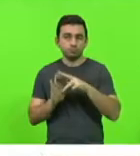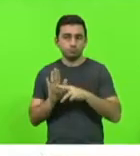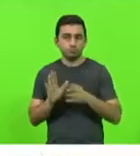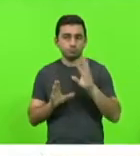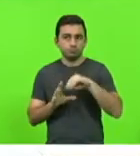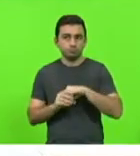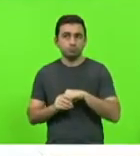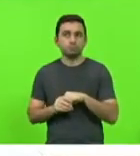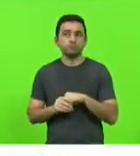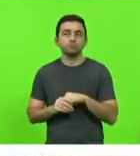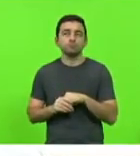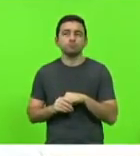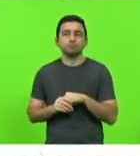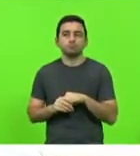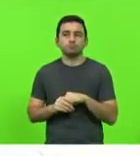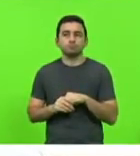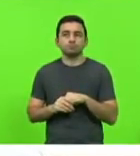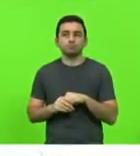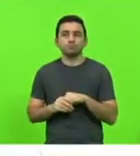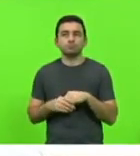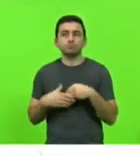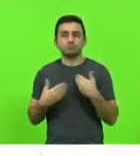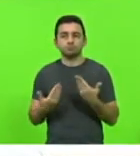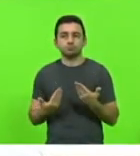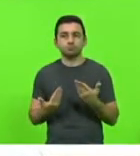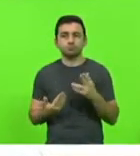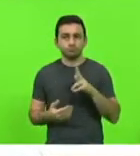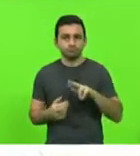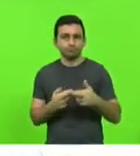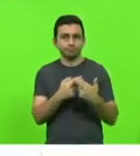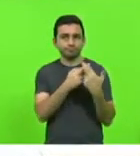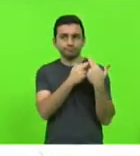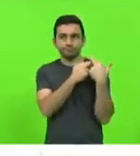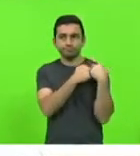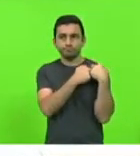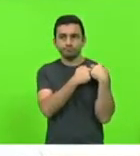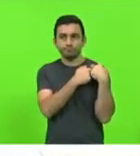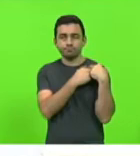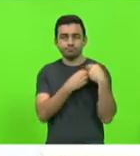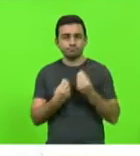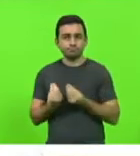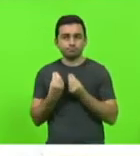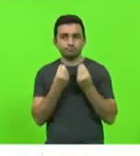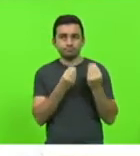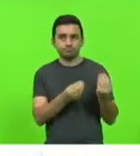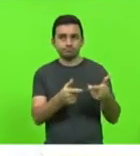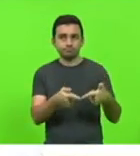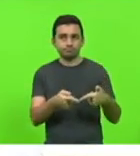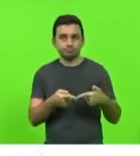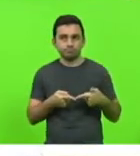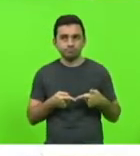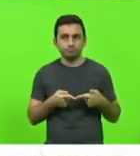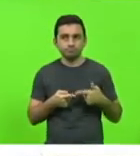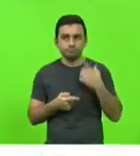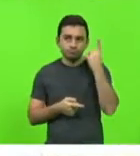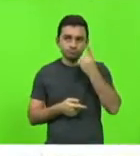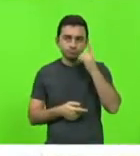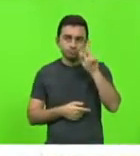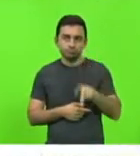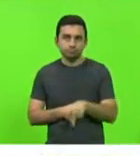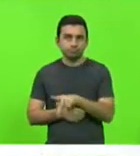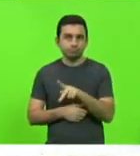interno, no uso de suas atribuições, concede licença ao senhor deputado Padre